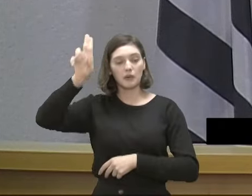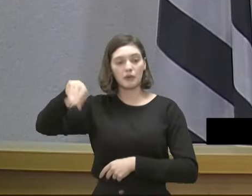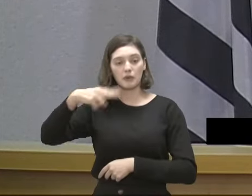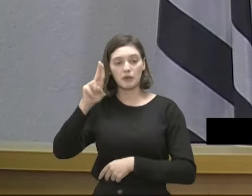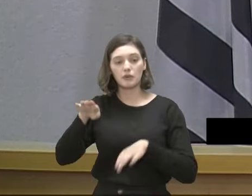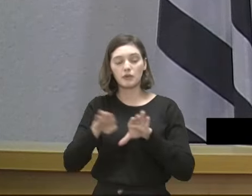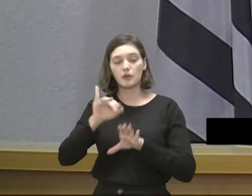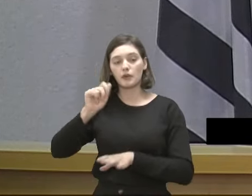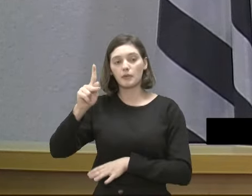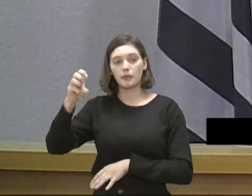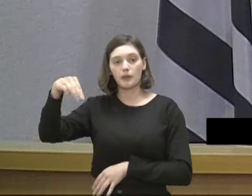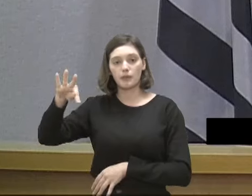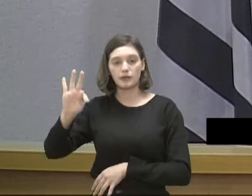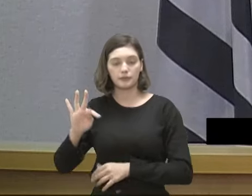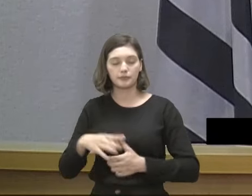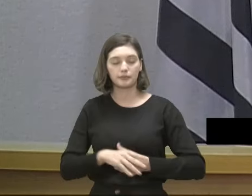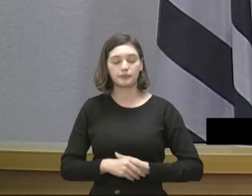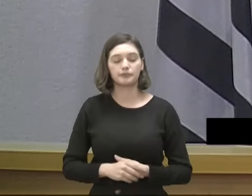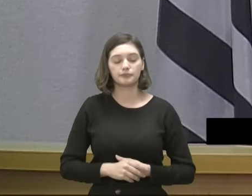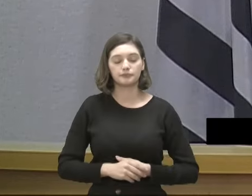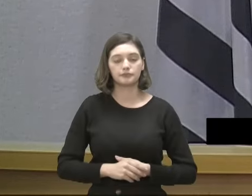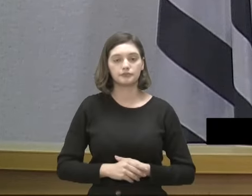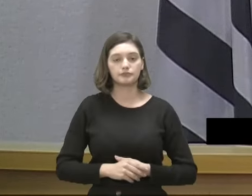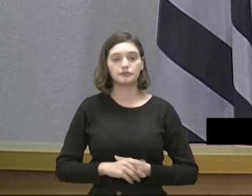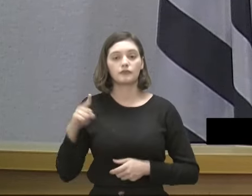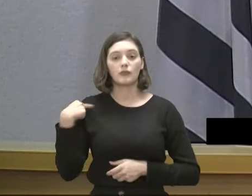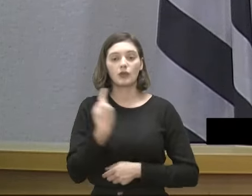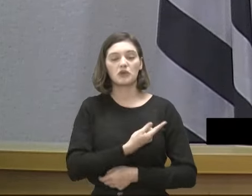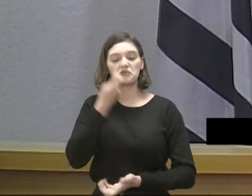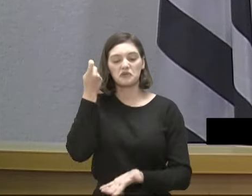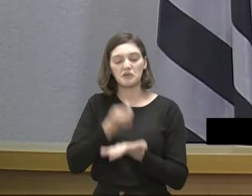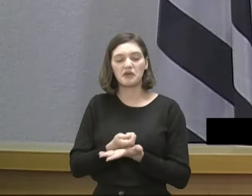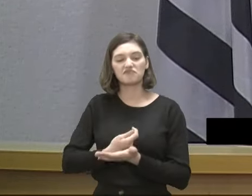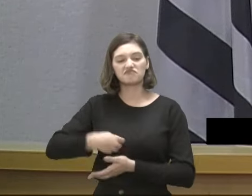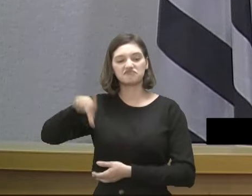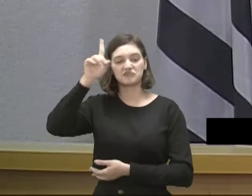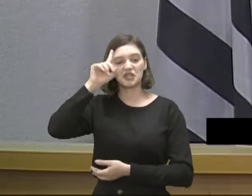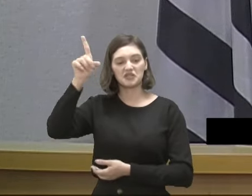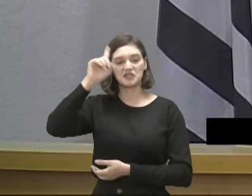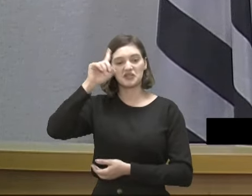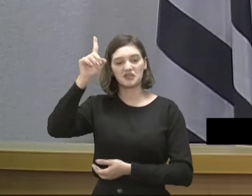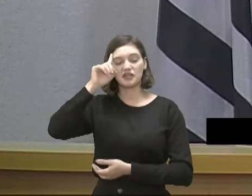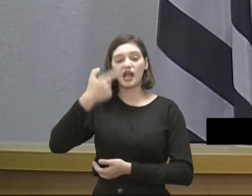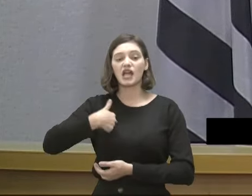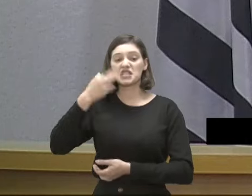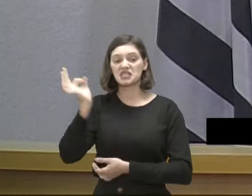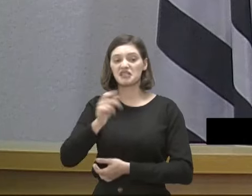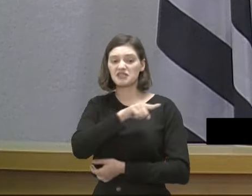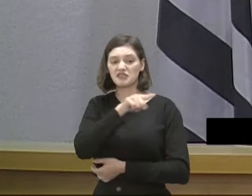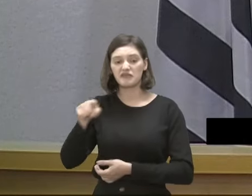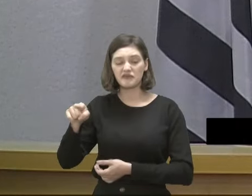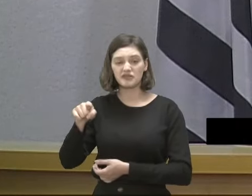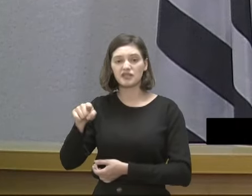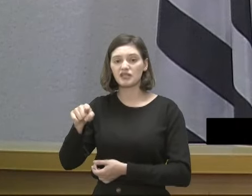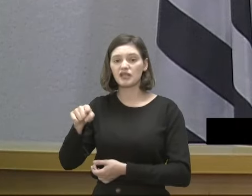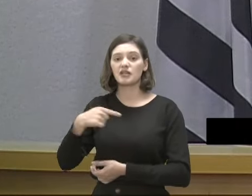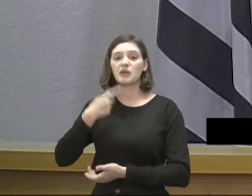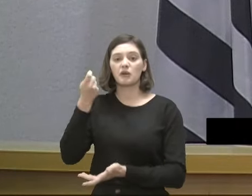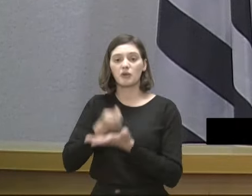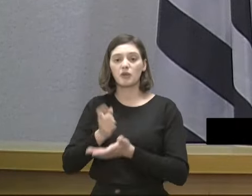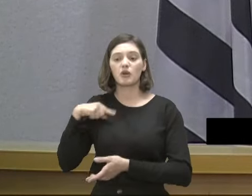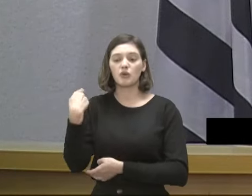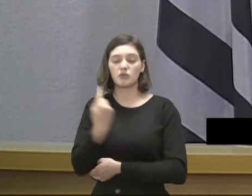Taubaté, Instituto de Previdência do município. E nós somos cobrados, e muito. Pode ter certeza que nenhum de vocês aqui não é tão cobrado